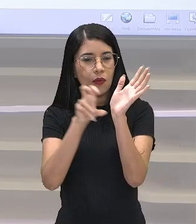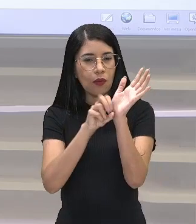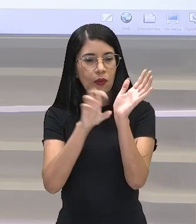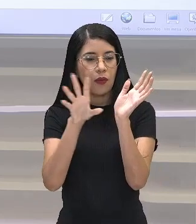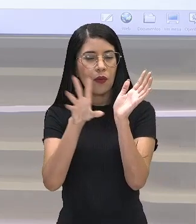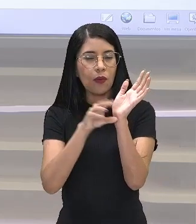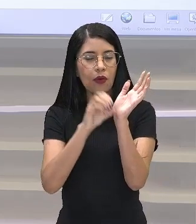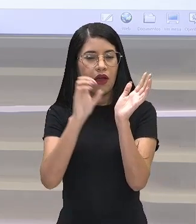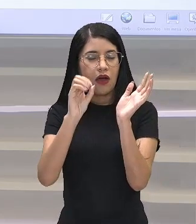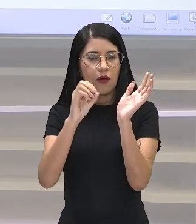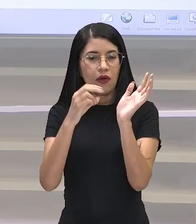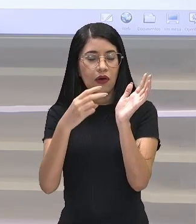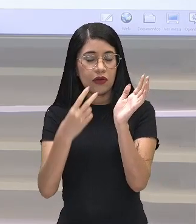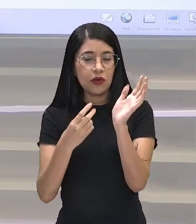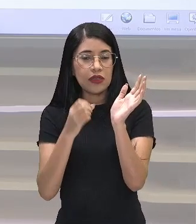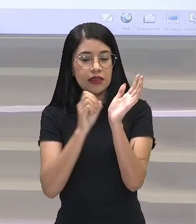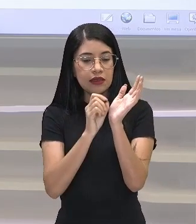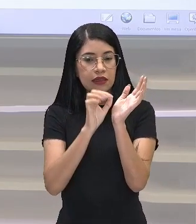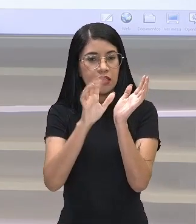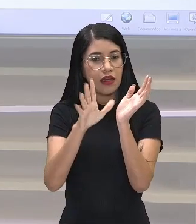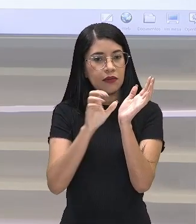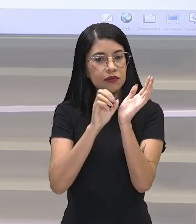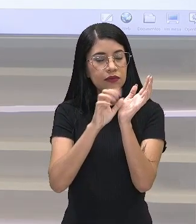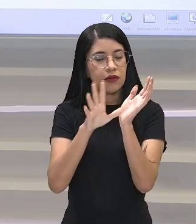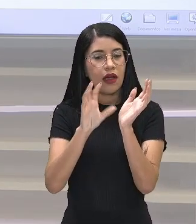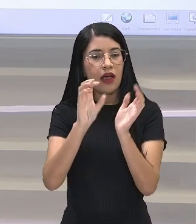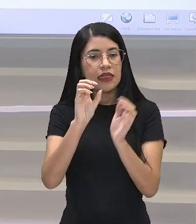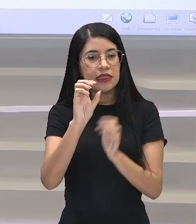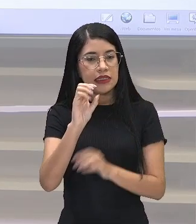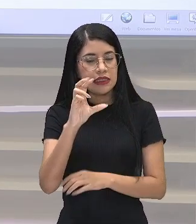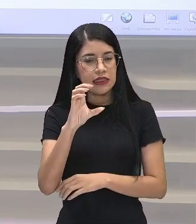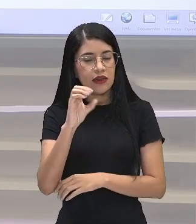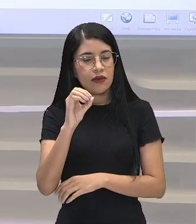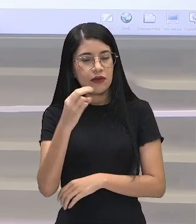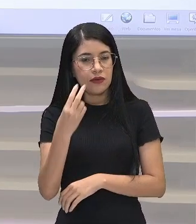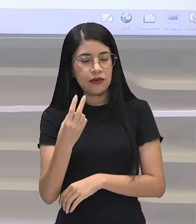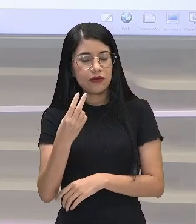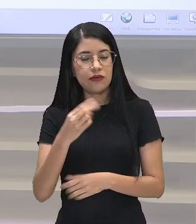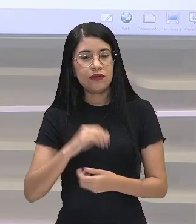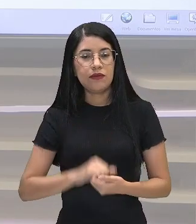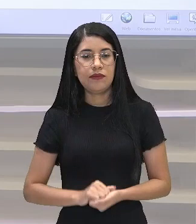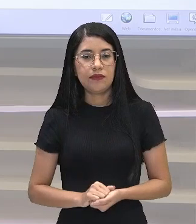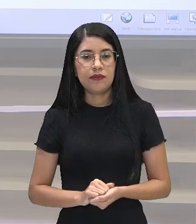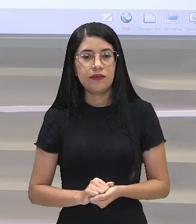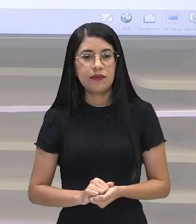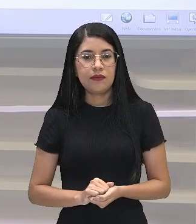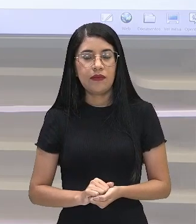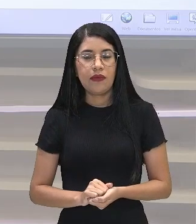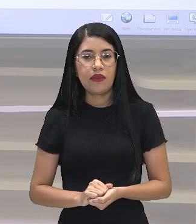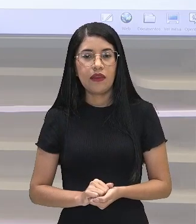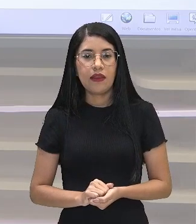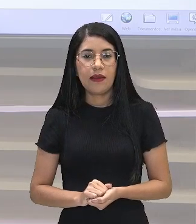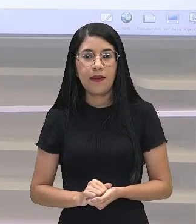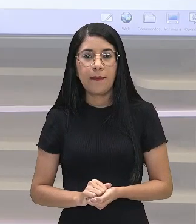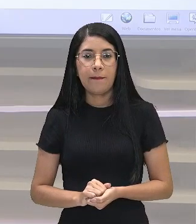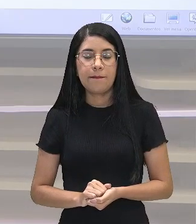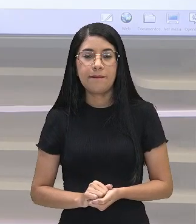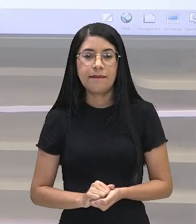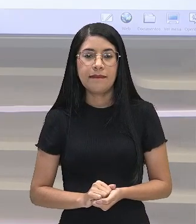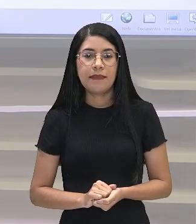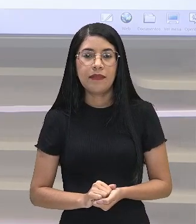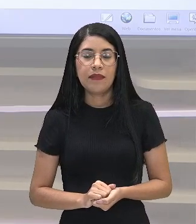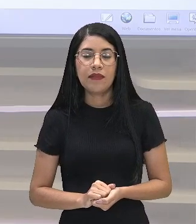de oxigênio e liberam também gás carbônico, certo? E essa grande quantidade